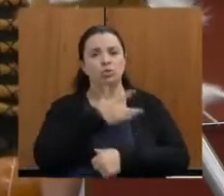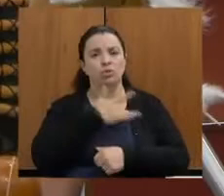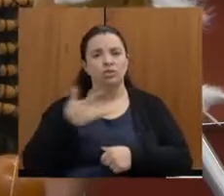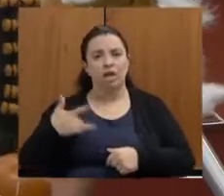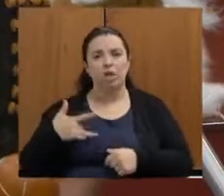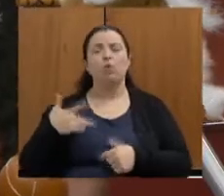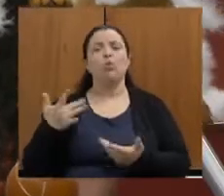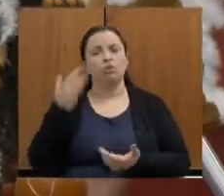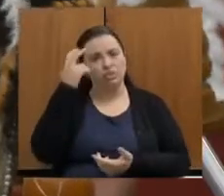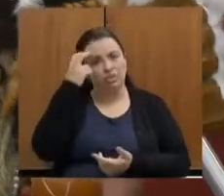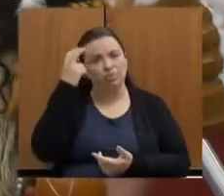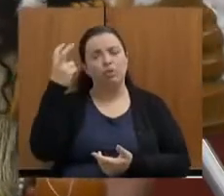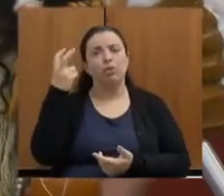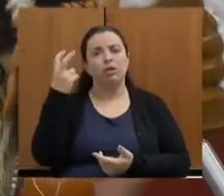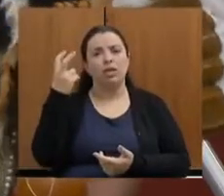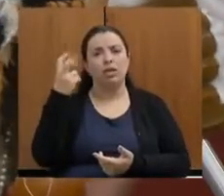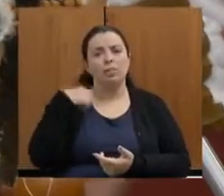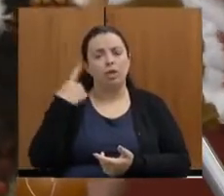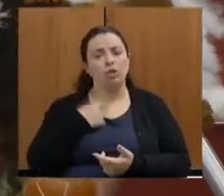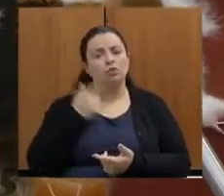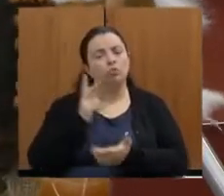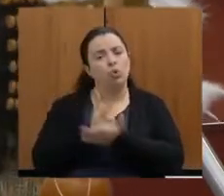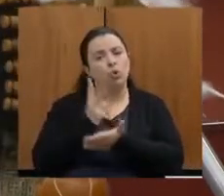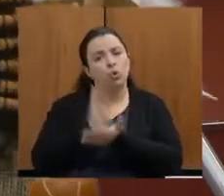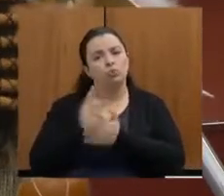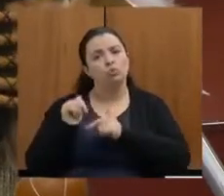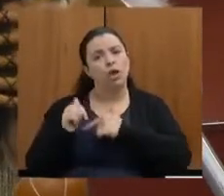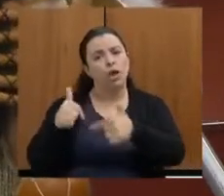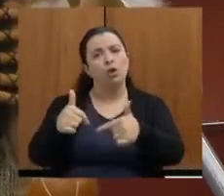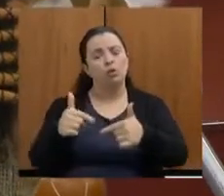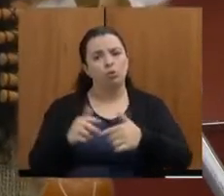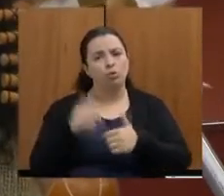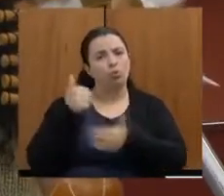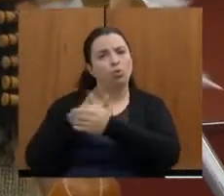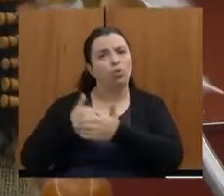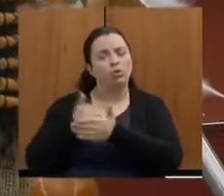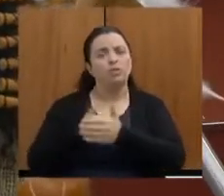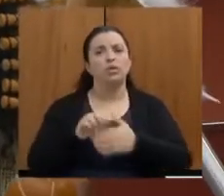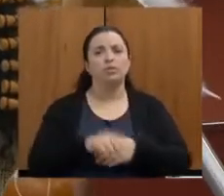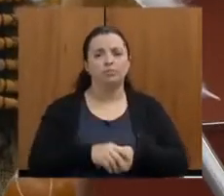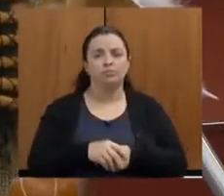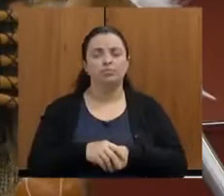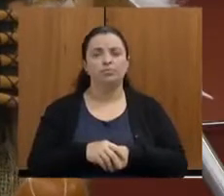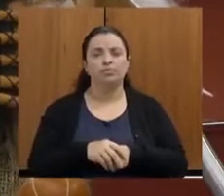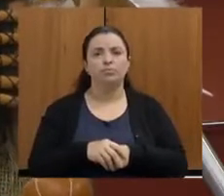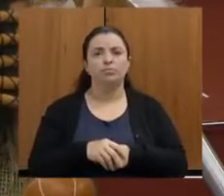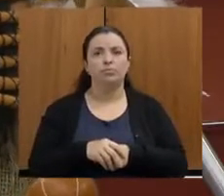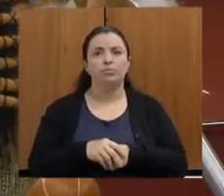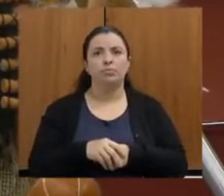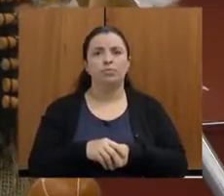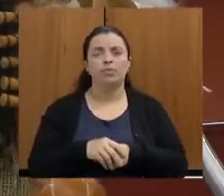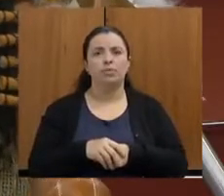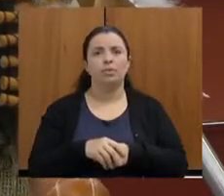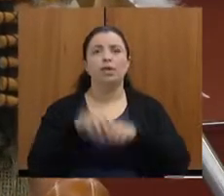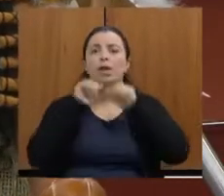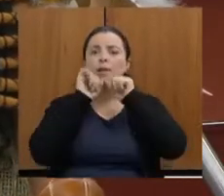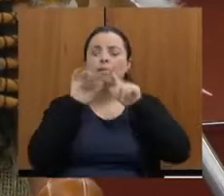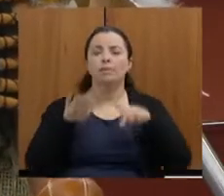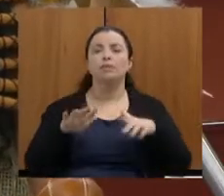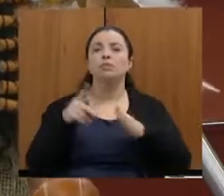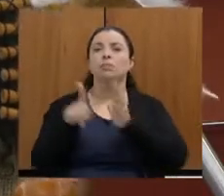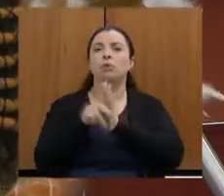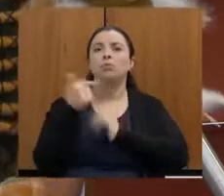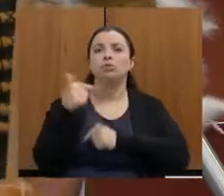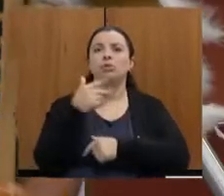e sabedoria e para poder estarmos nessa batalha tendo a rir-se sateré maué moita-setubal é e o